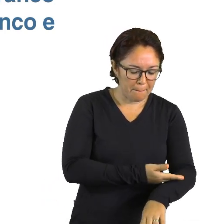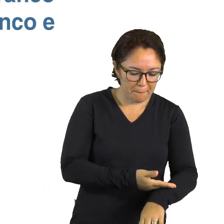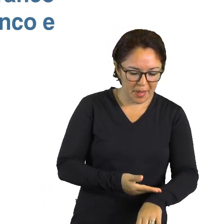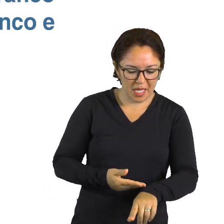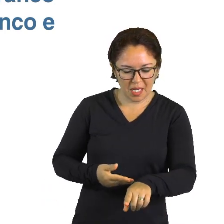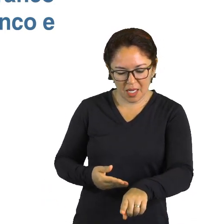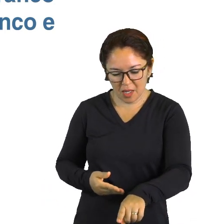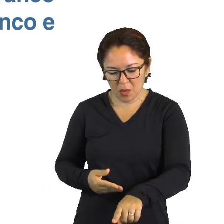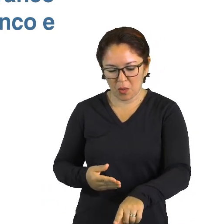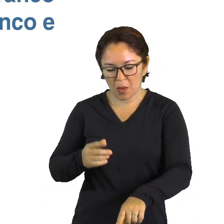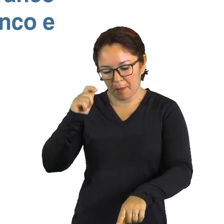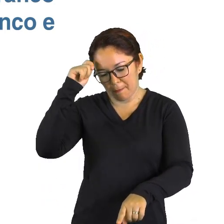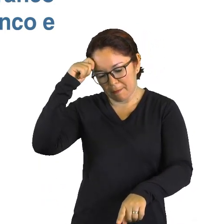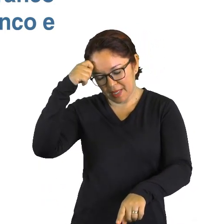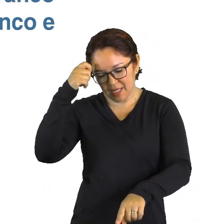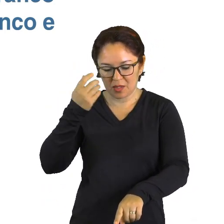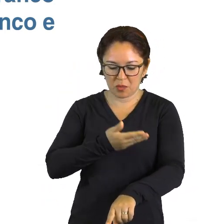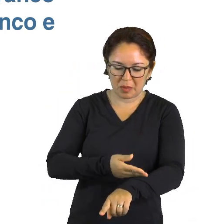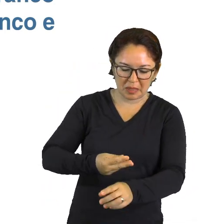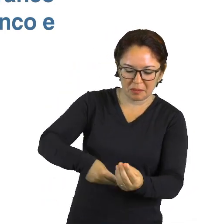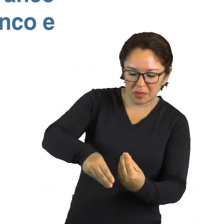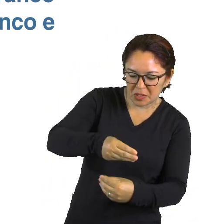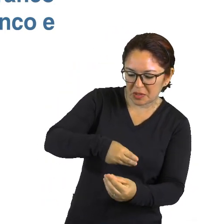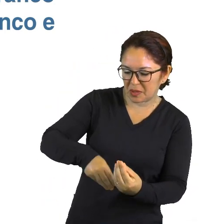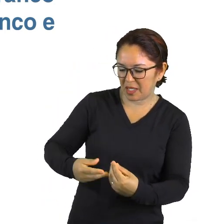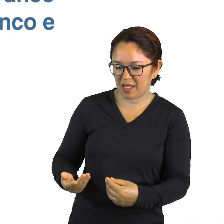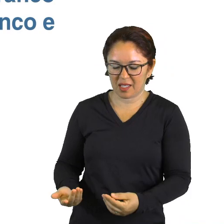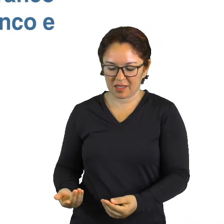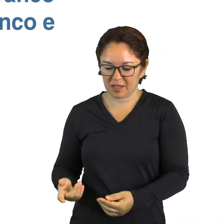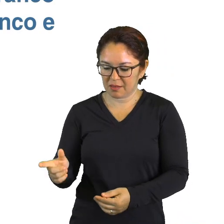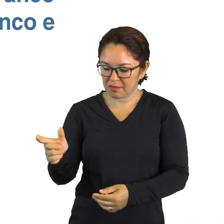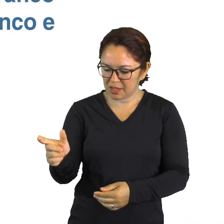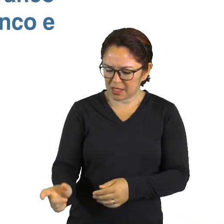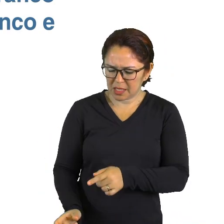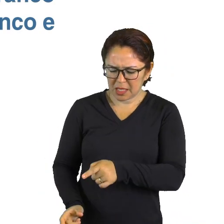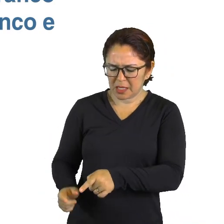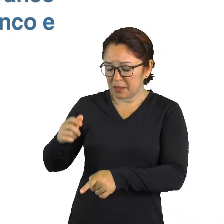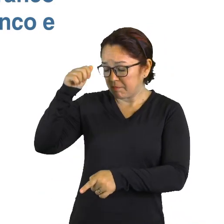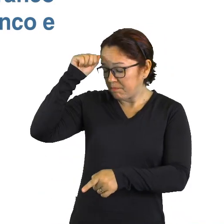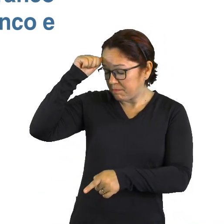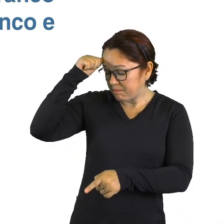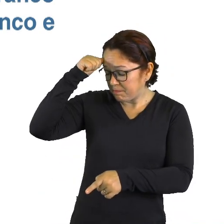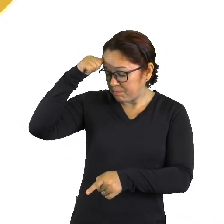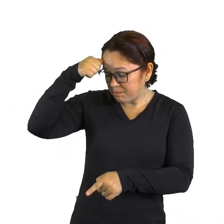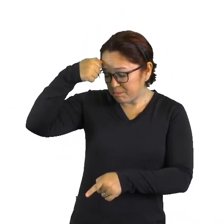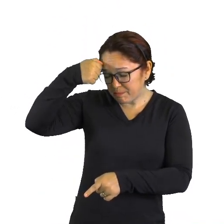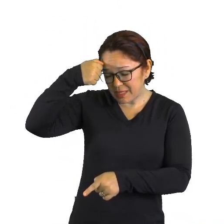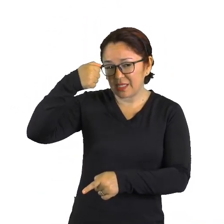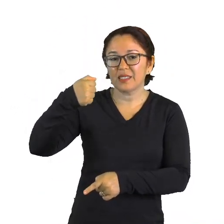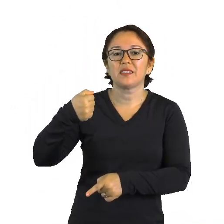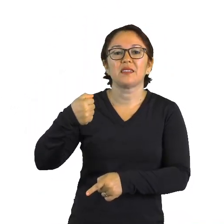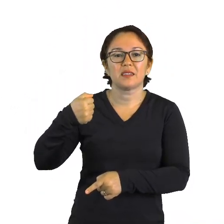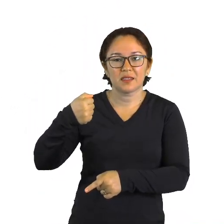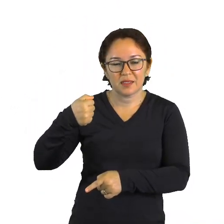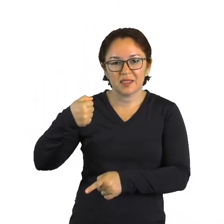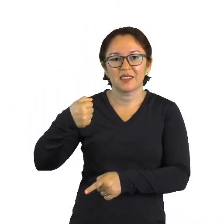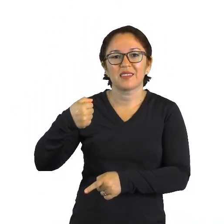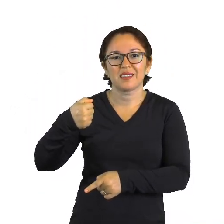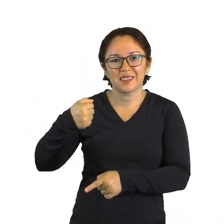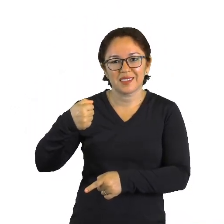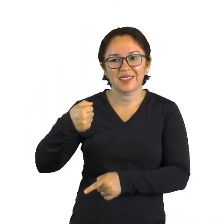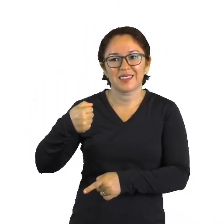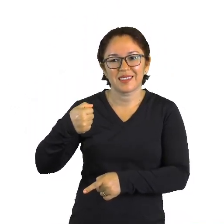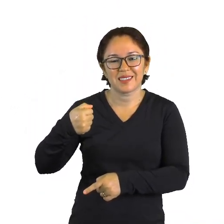preto, preto malhado de branco e até uma coelha bem pretinha. Já se sabe,